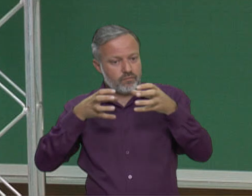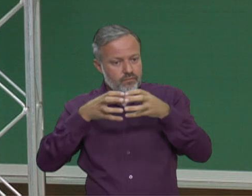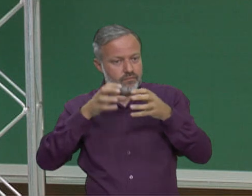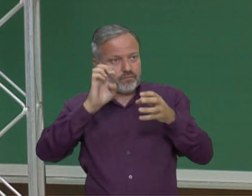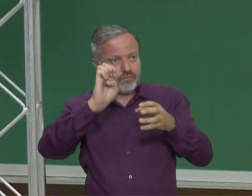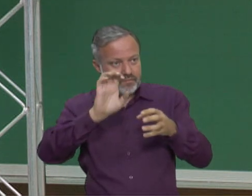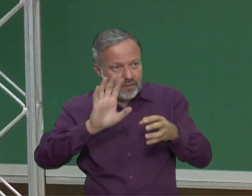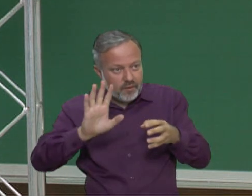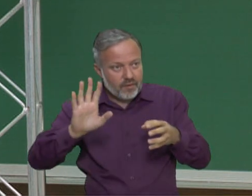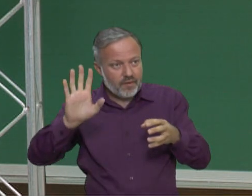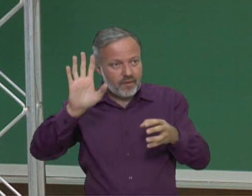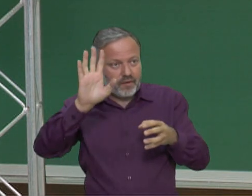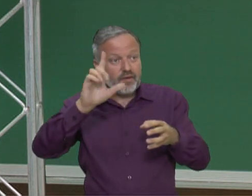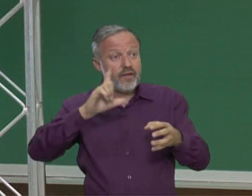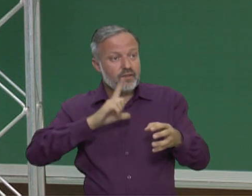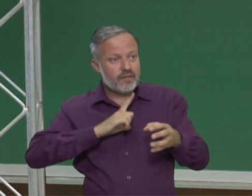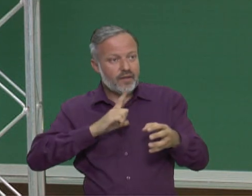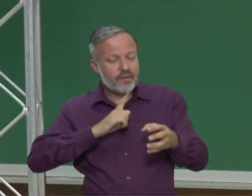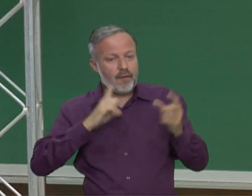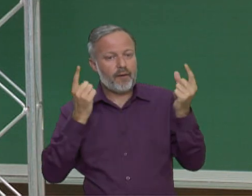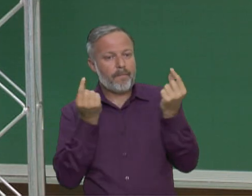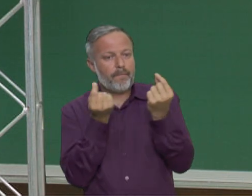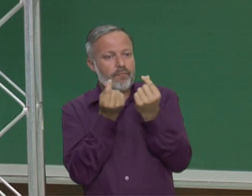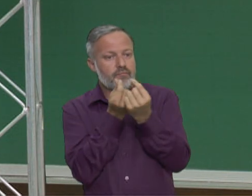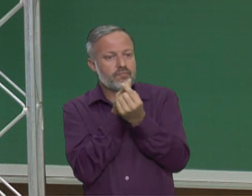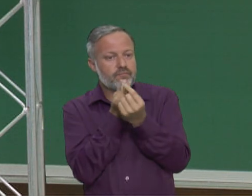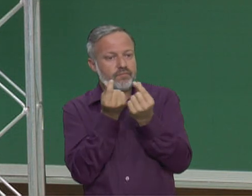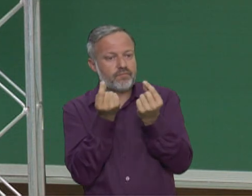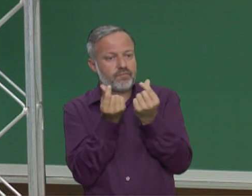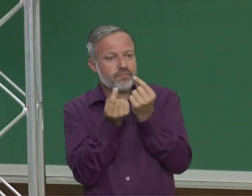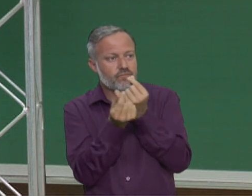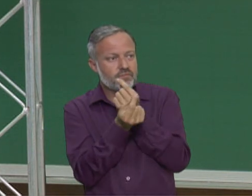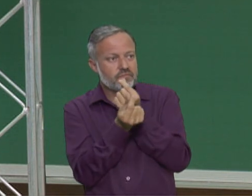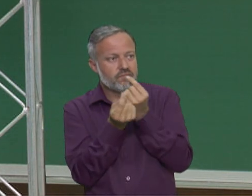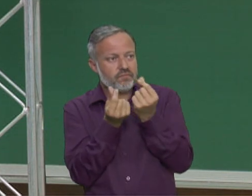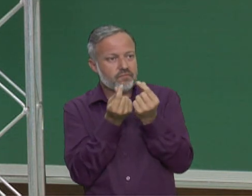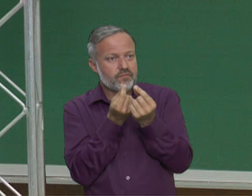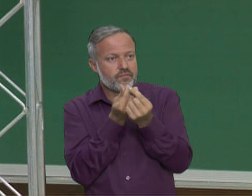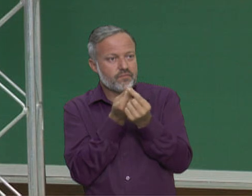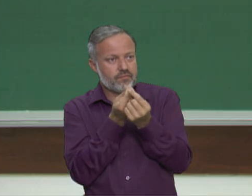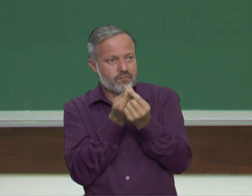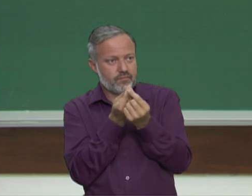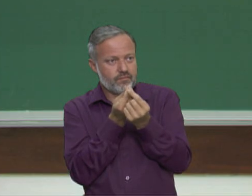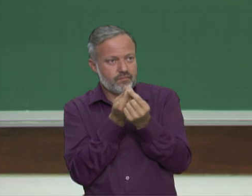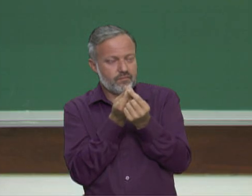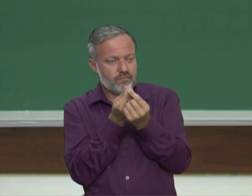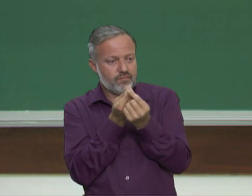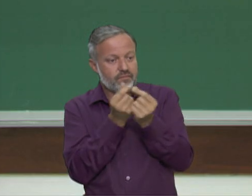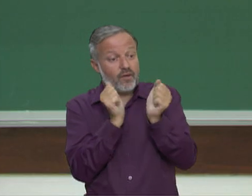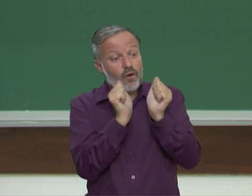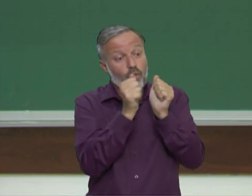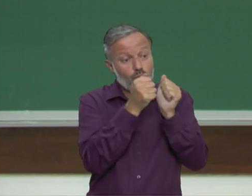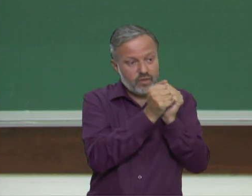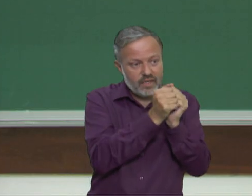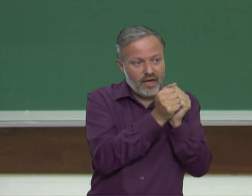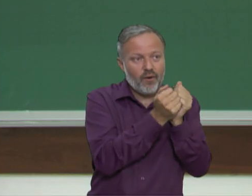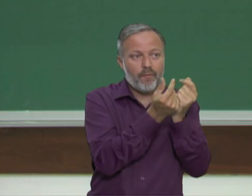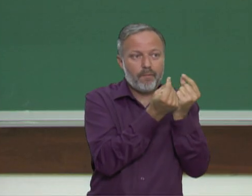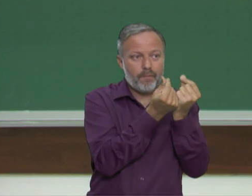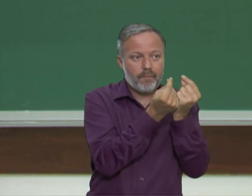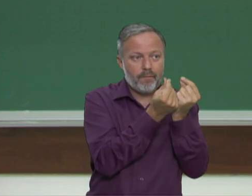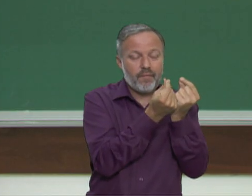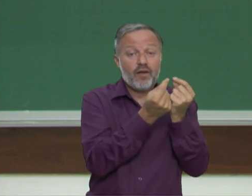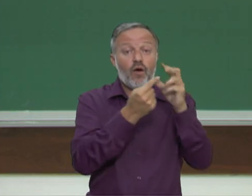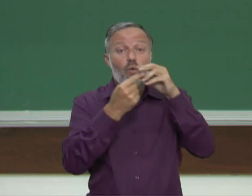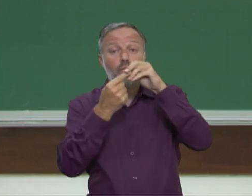econômica muito forte, ela tem a união monetária. O que significa isso? Ela tem a união econômica e tem ainda uma